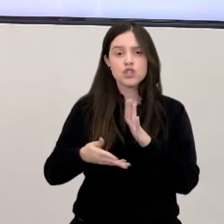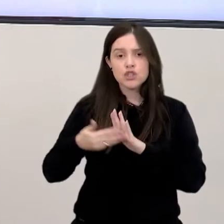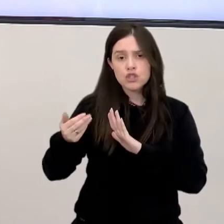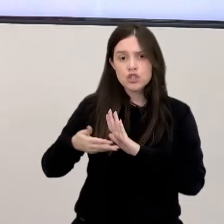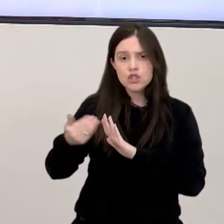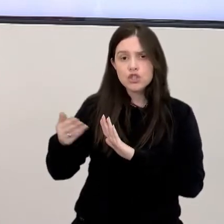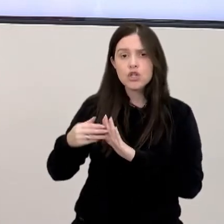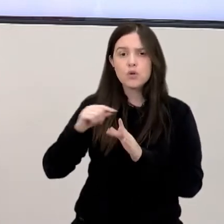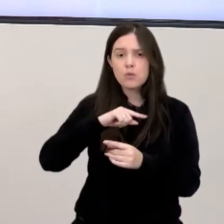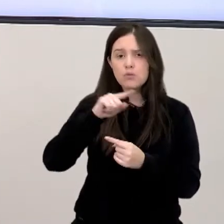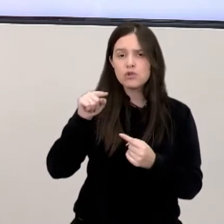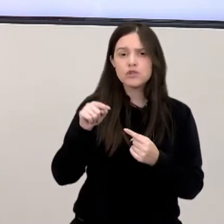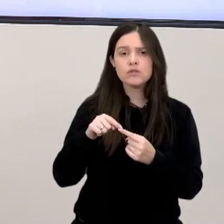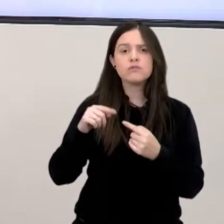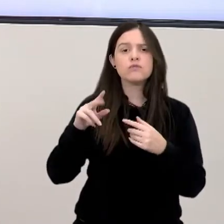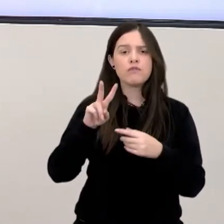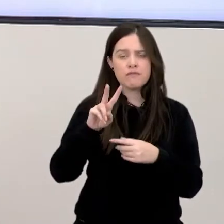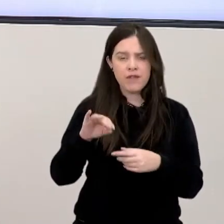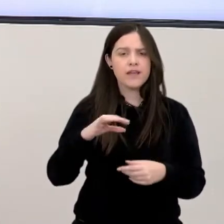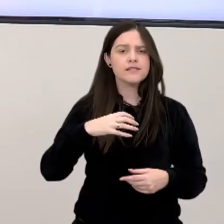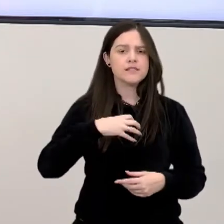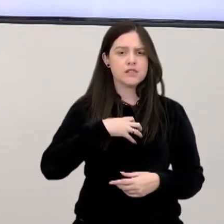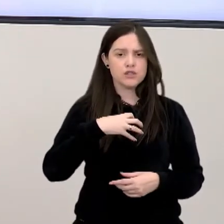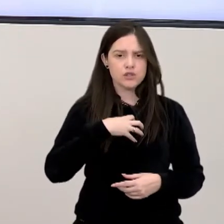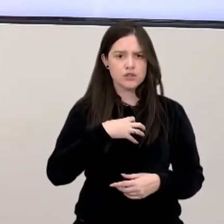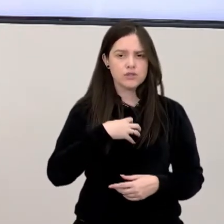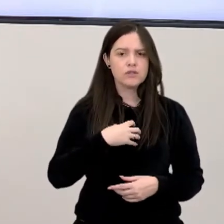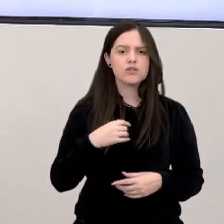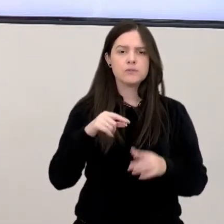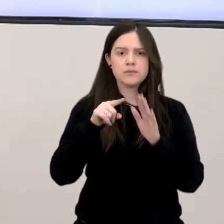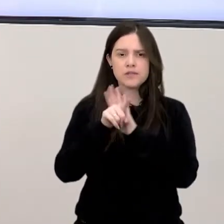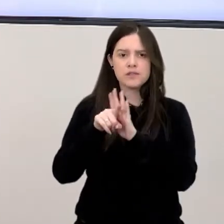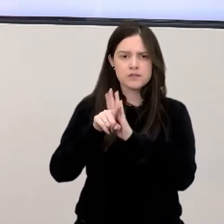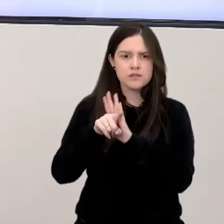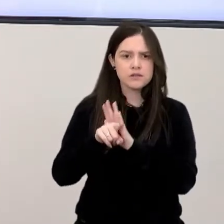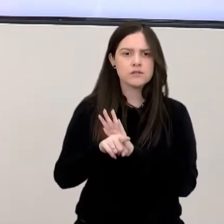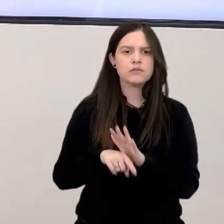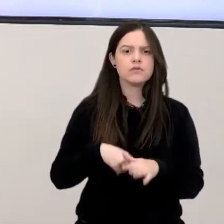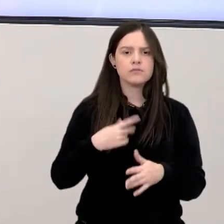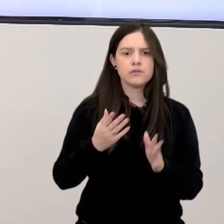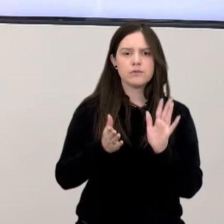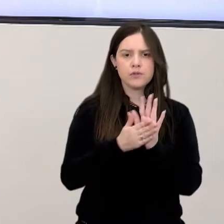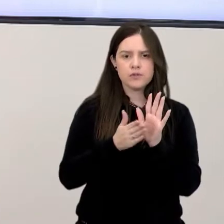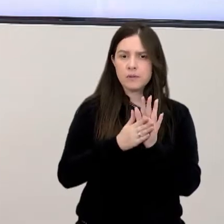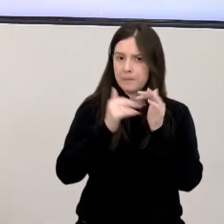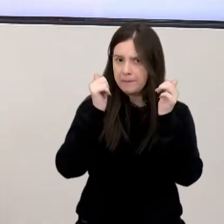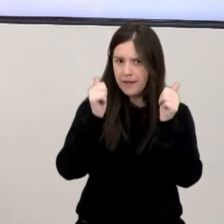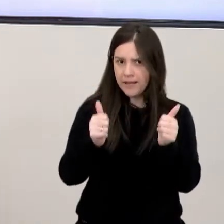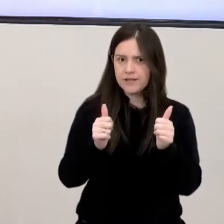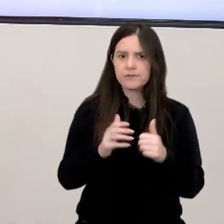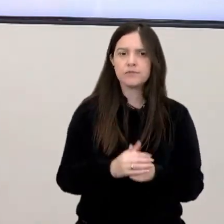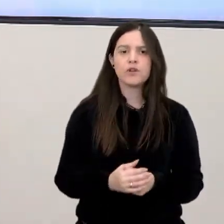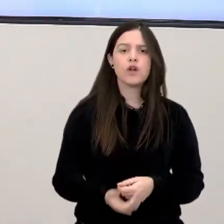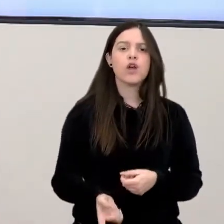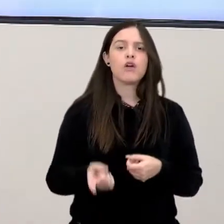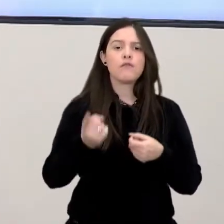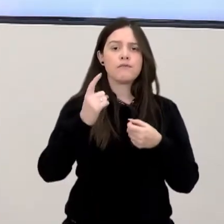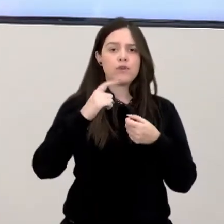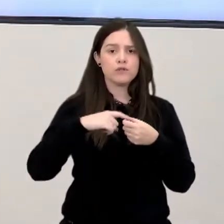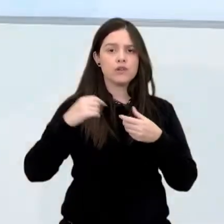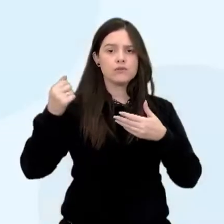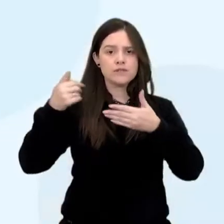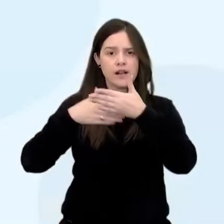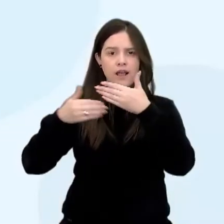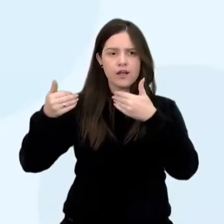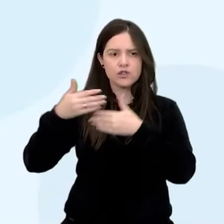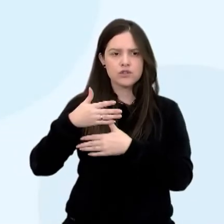um motivo pelo qual aqui faz sentido você fazer esse tipo de pesquisa, esse tipo de protótipo. Beleza? Então vamos voltar para o nosso slide aí, o